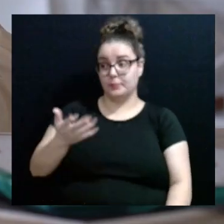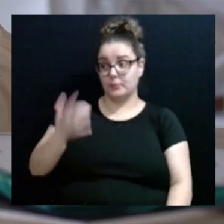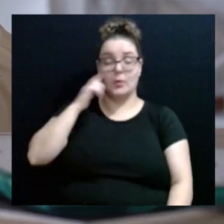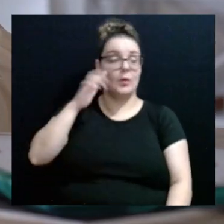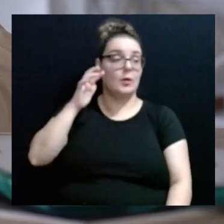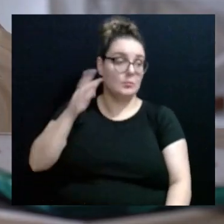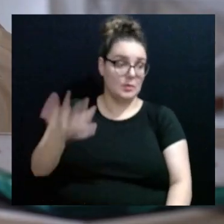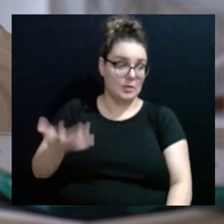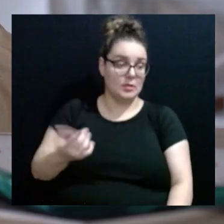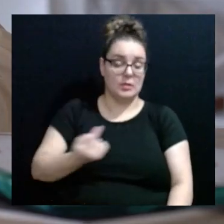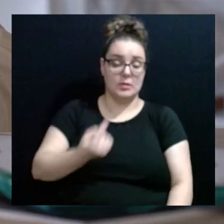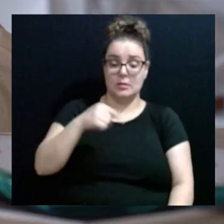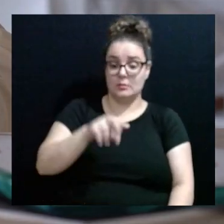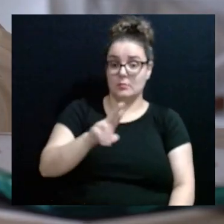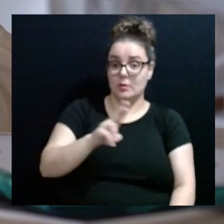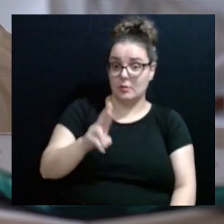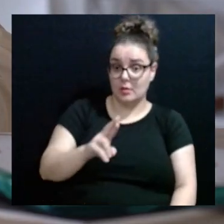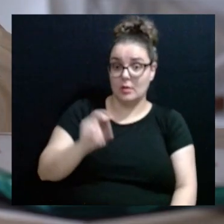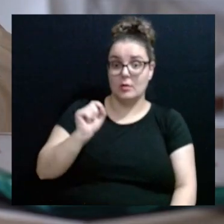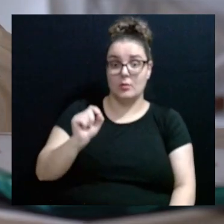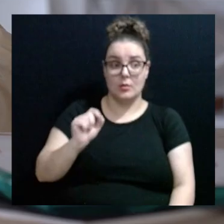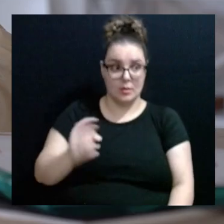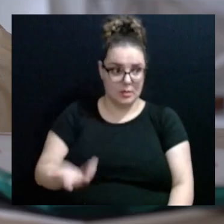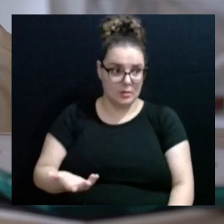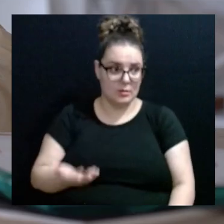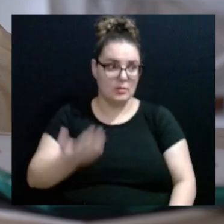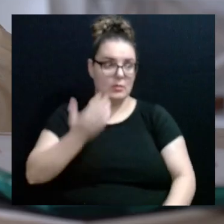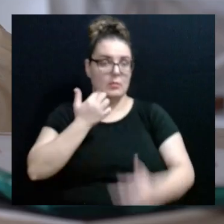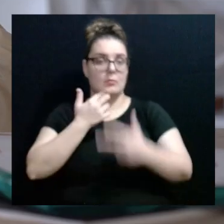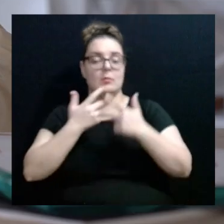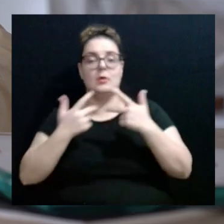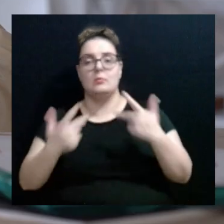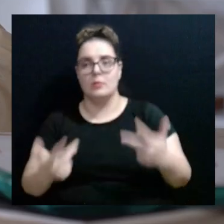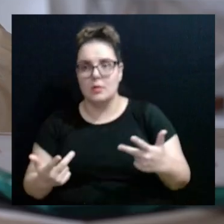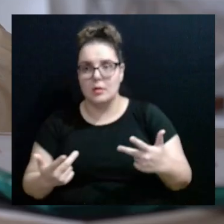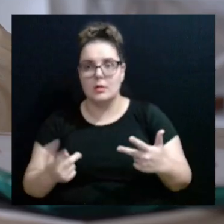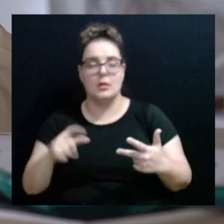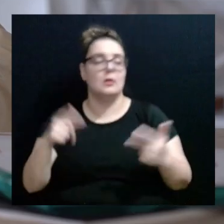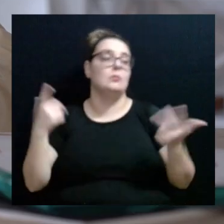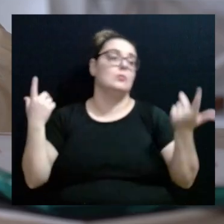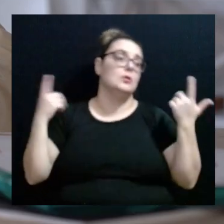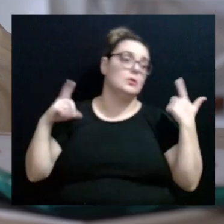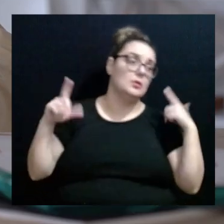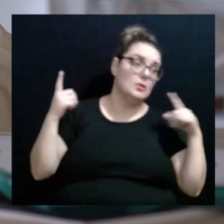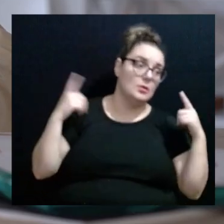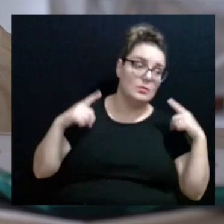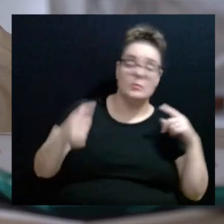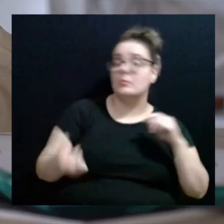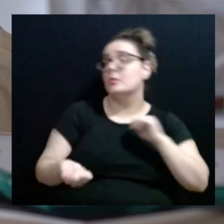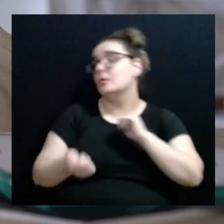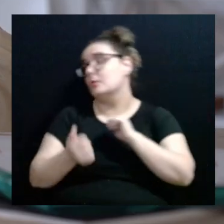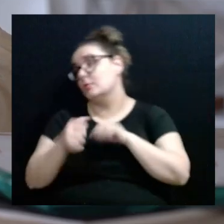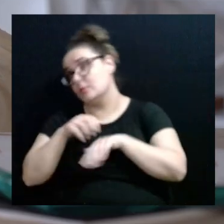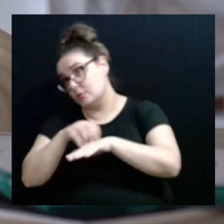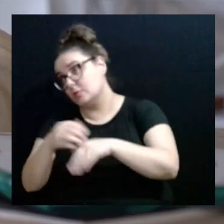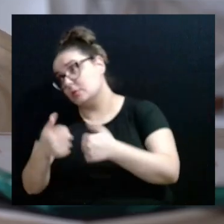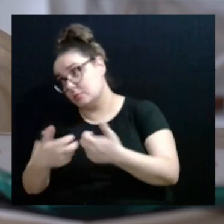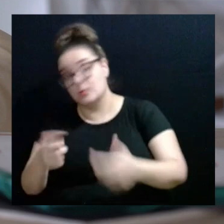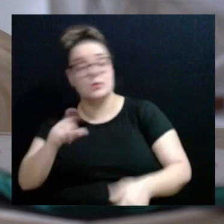né? Então você tem que imaginar que esses R$1.000 é para alimentação, é para o lazer,